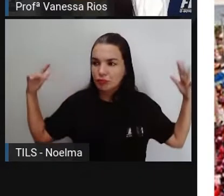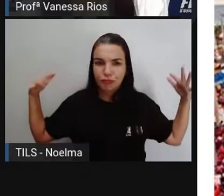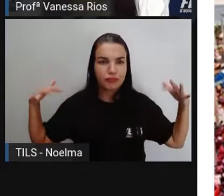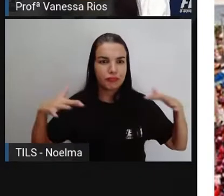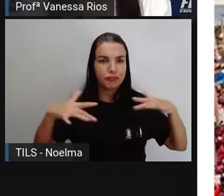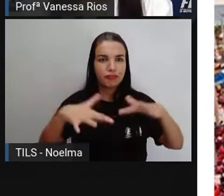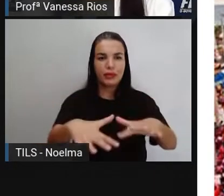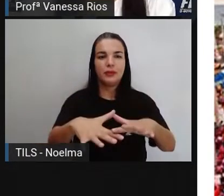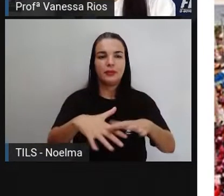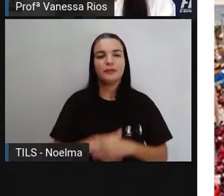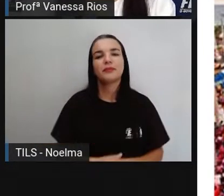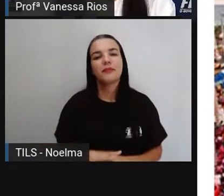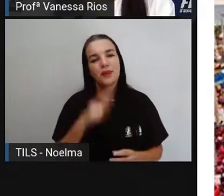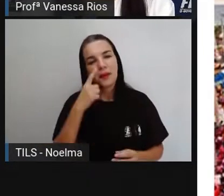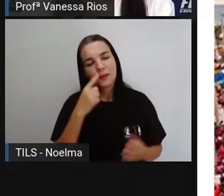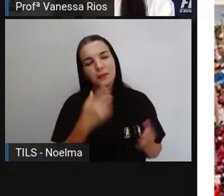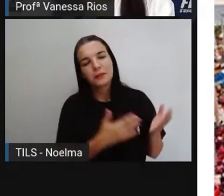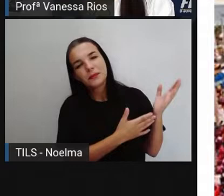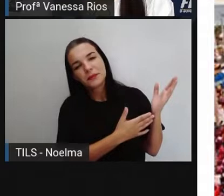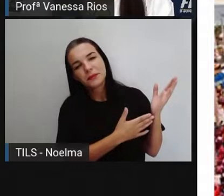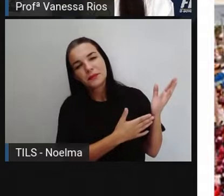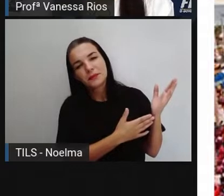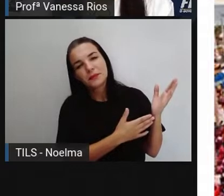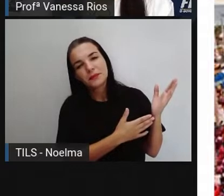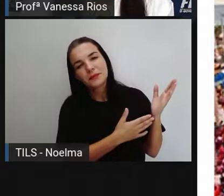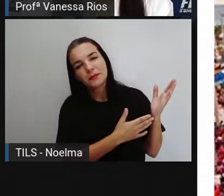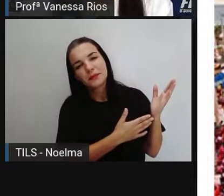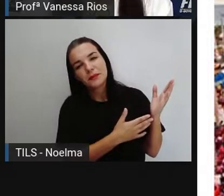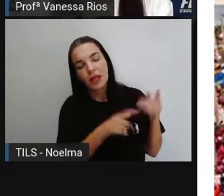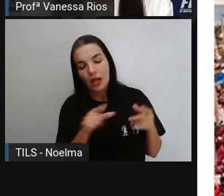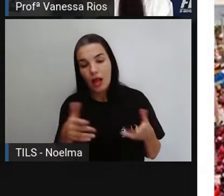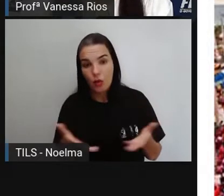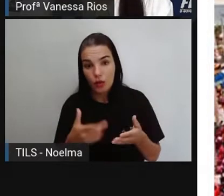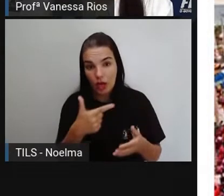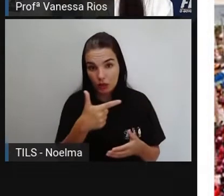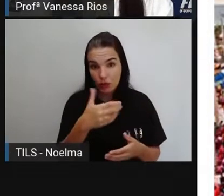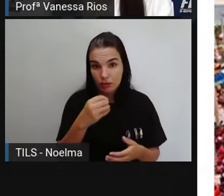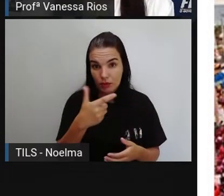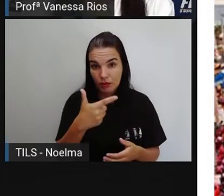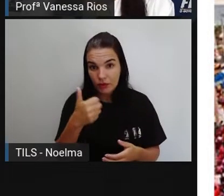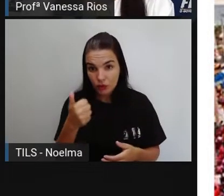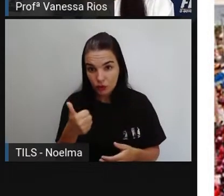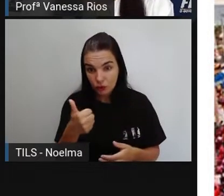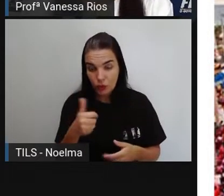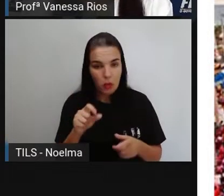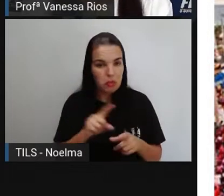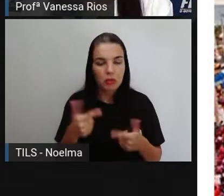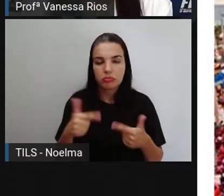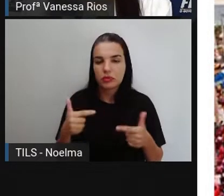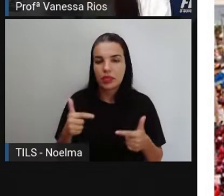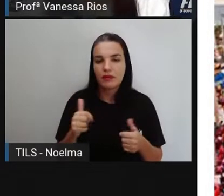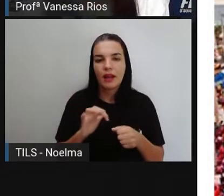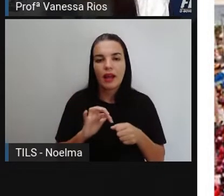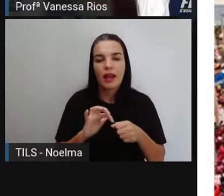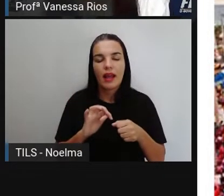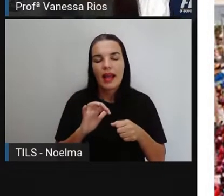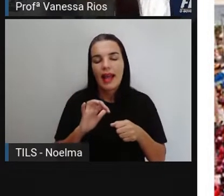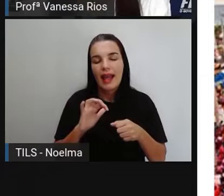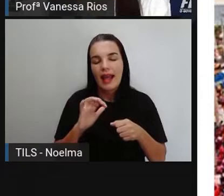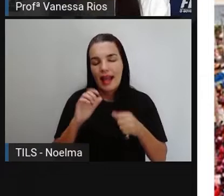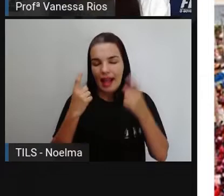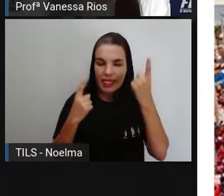Aí a gente observa aí que nesse ano agora de 2021 o carnaval não aconteceu, né, em função